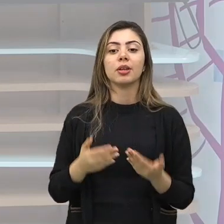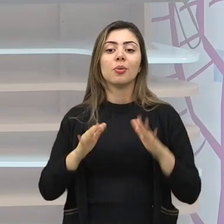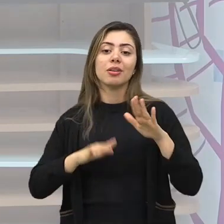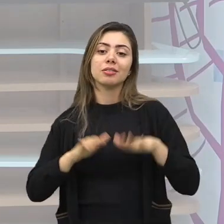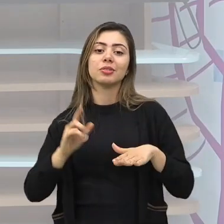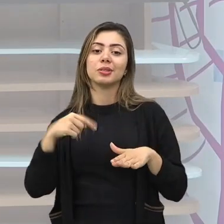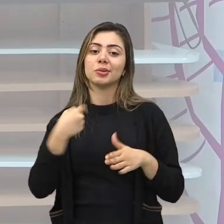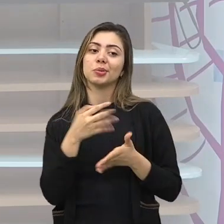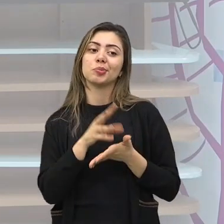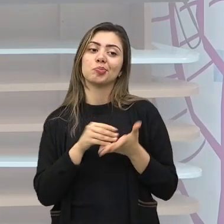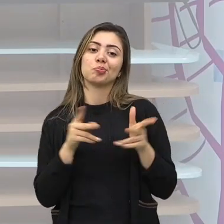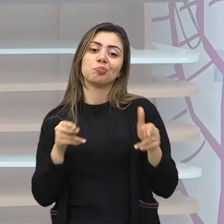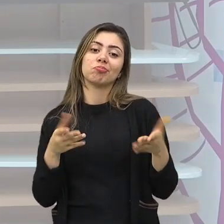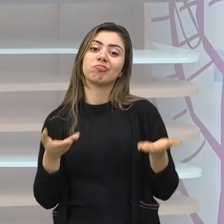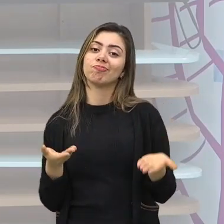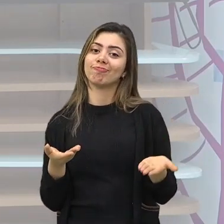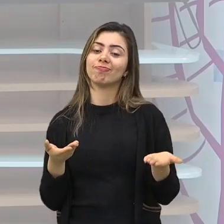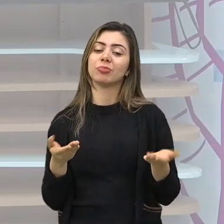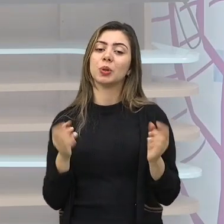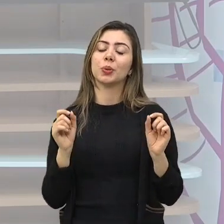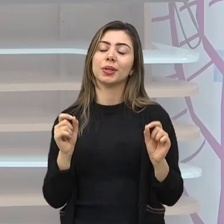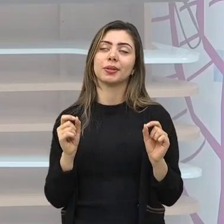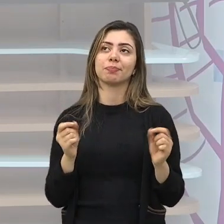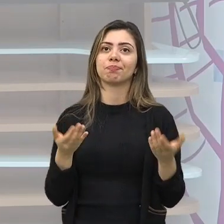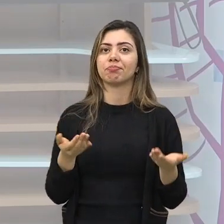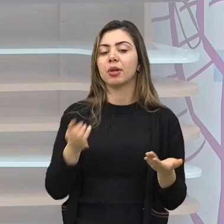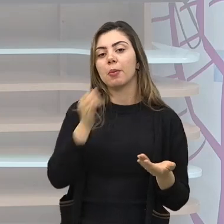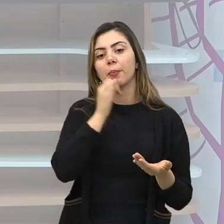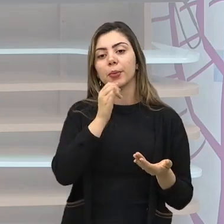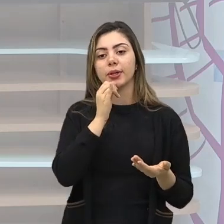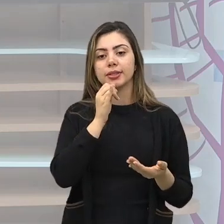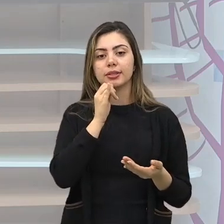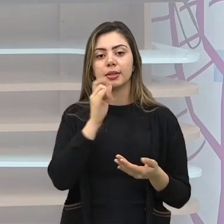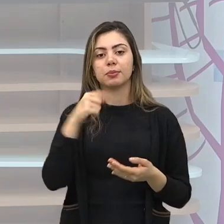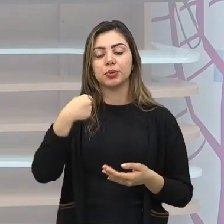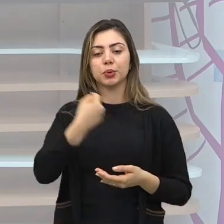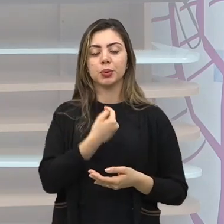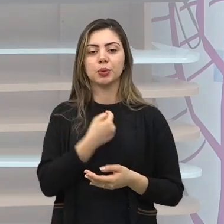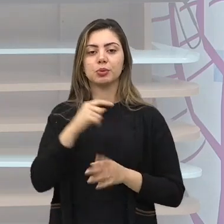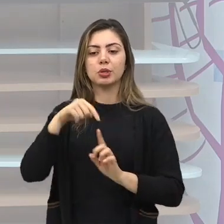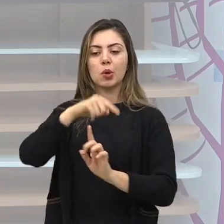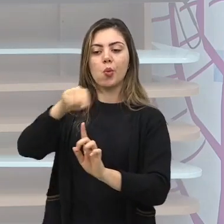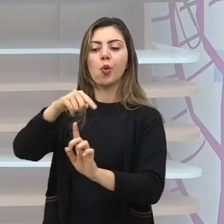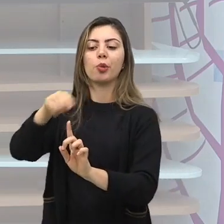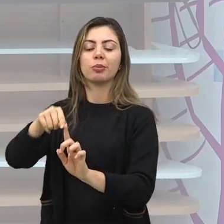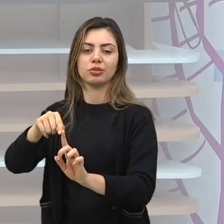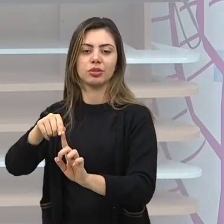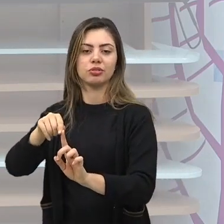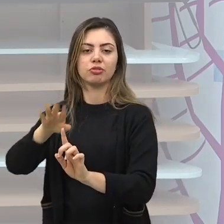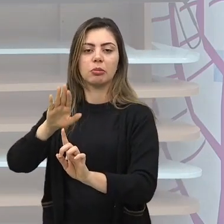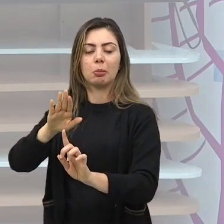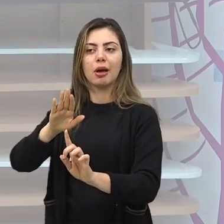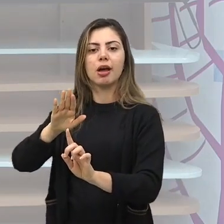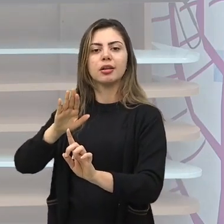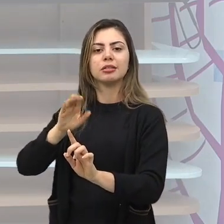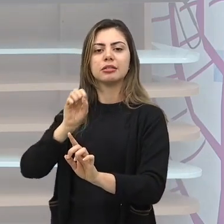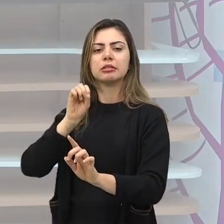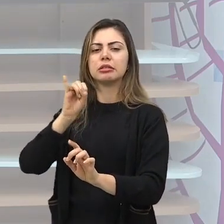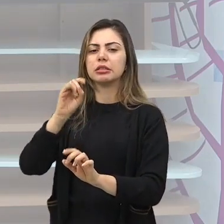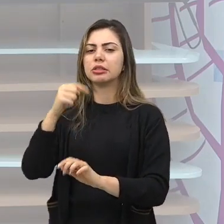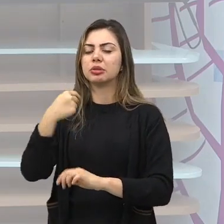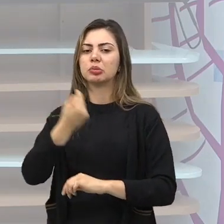assim, certo? Nós temos algo e esse algo pode, se a gente não